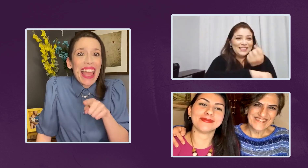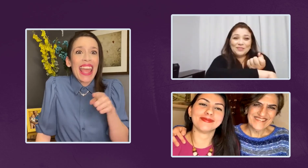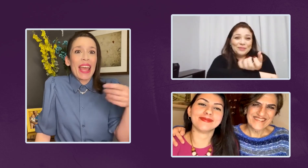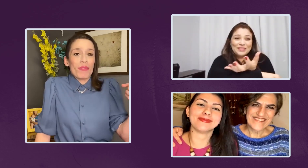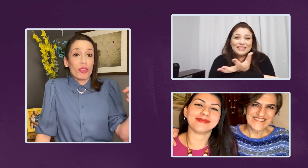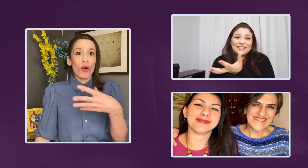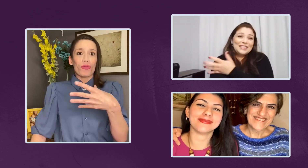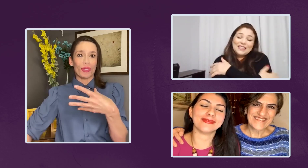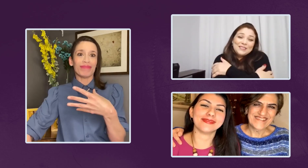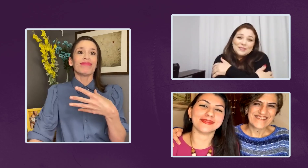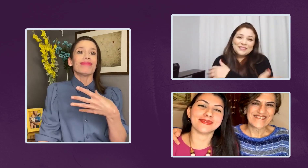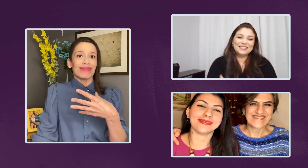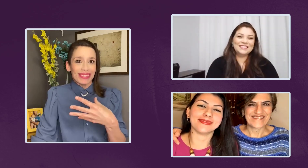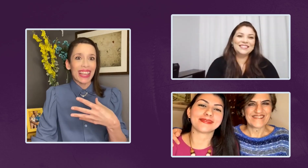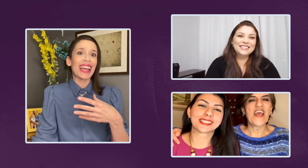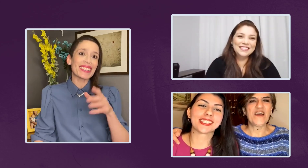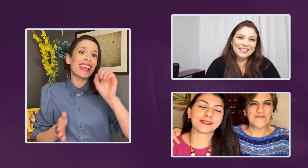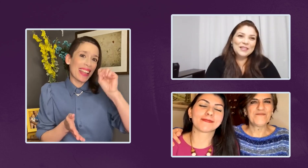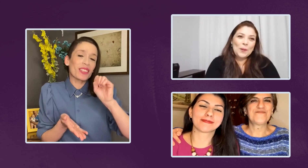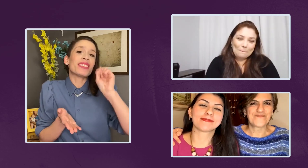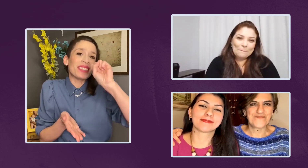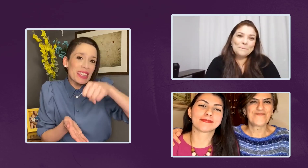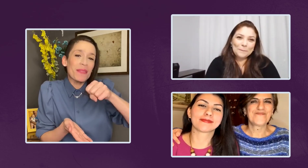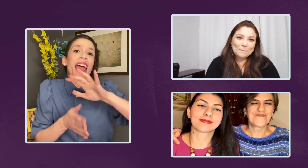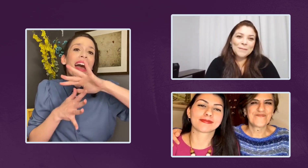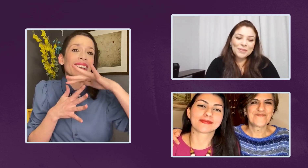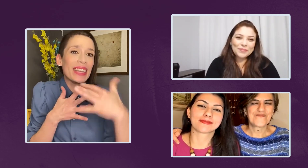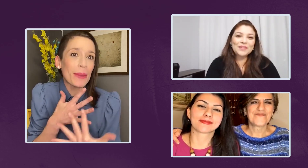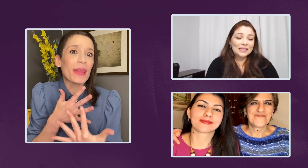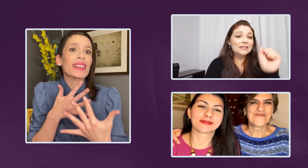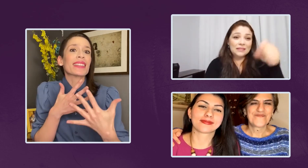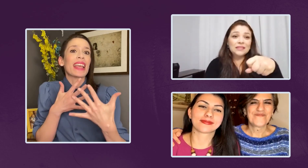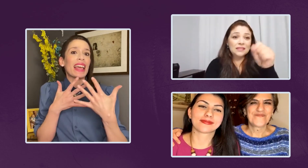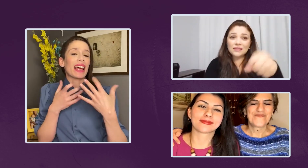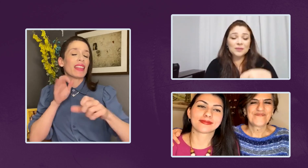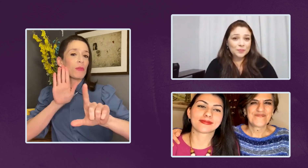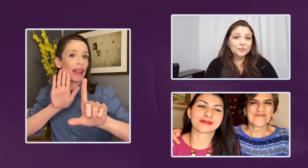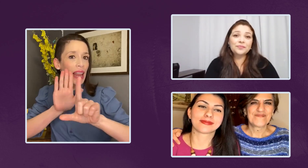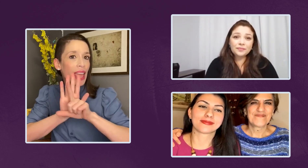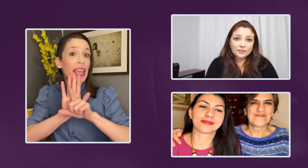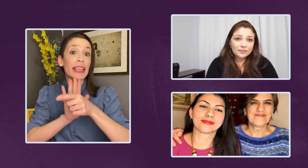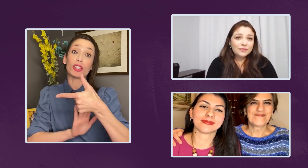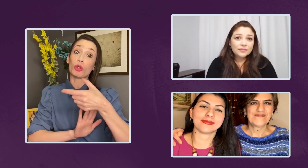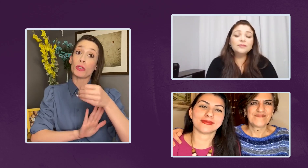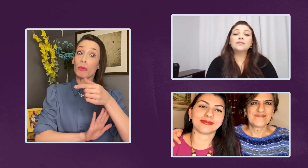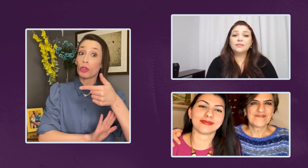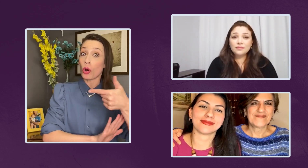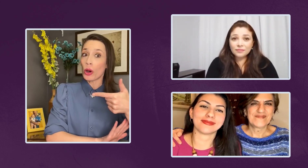ainda é novo. Né? é, Sim, a Libras ela tem uma lei que é